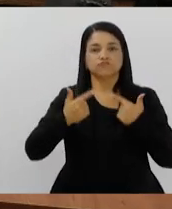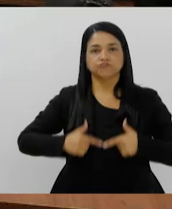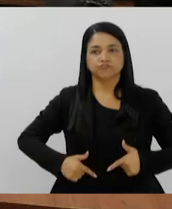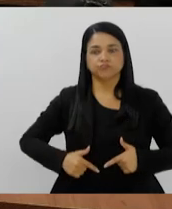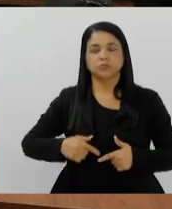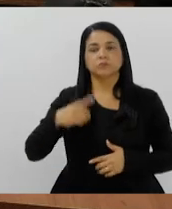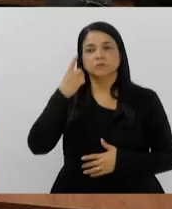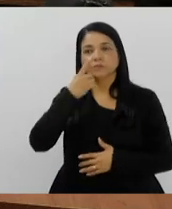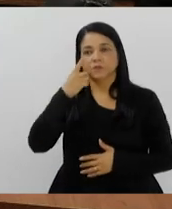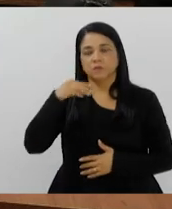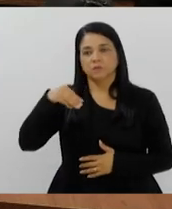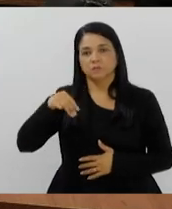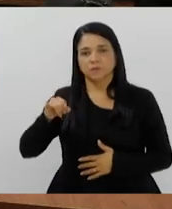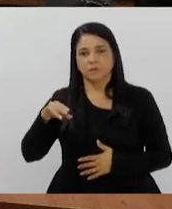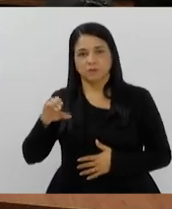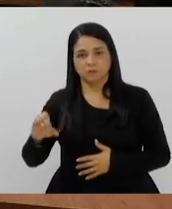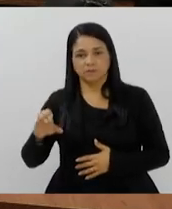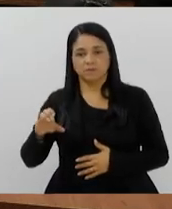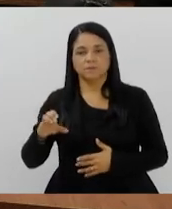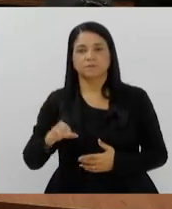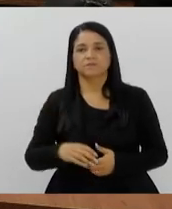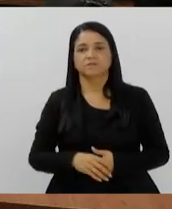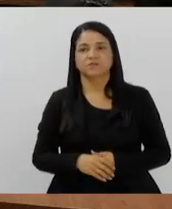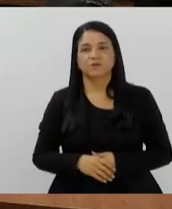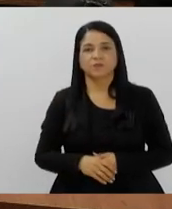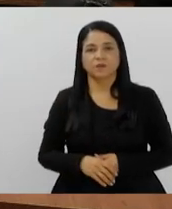deputado Carlos Mink.